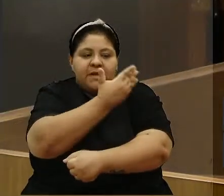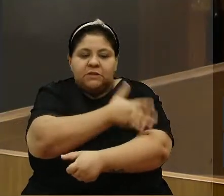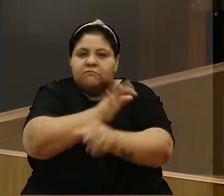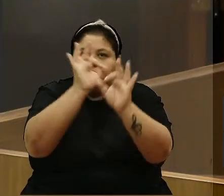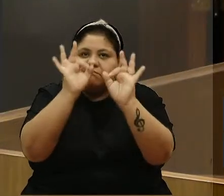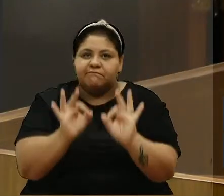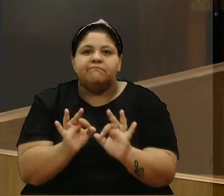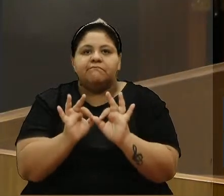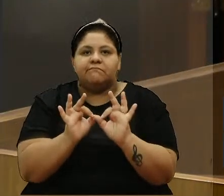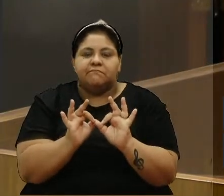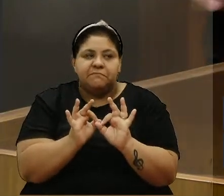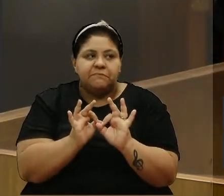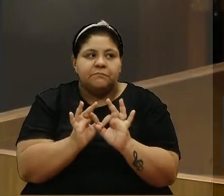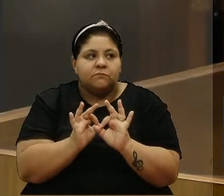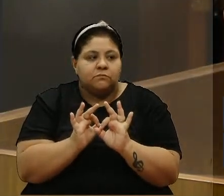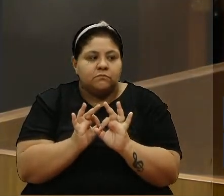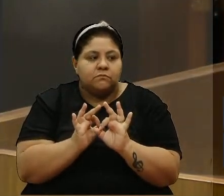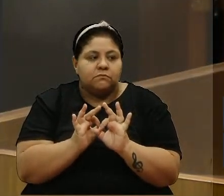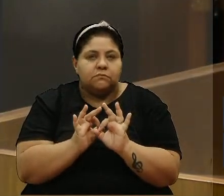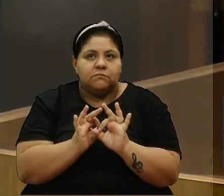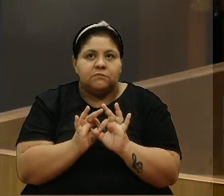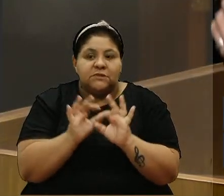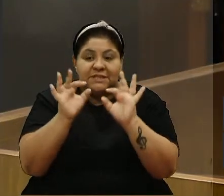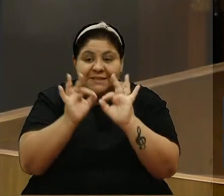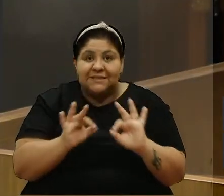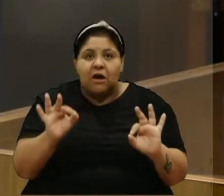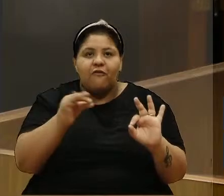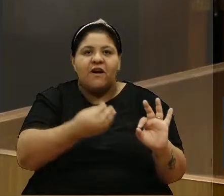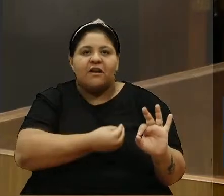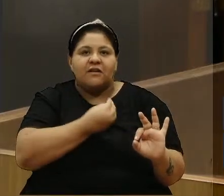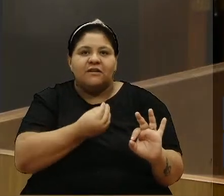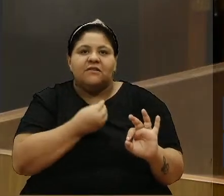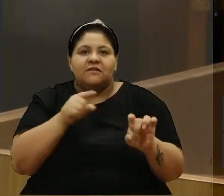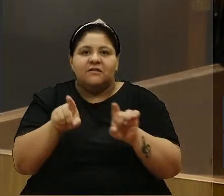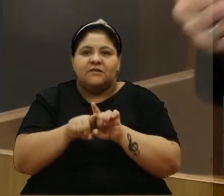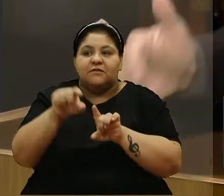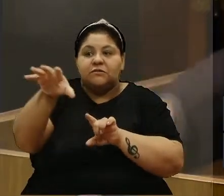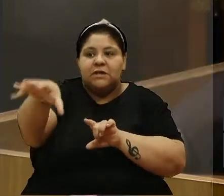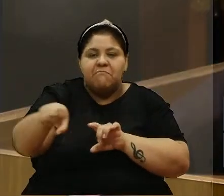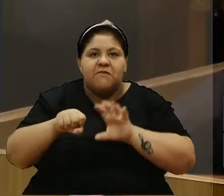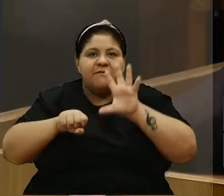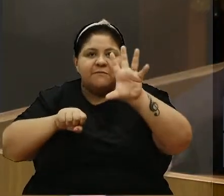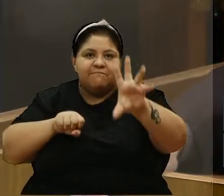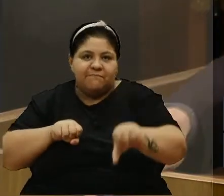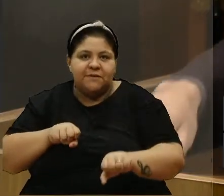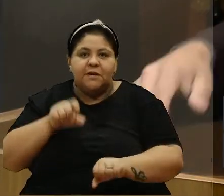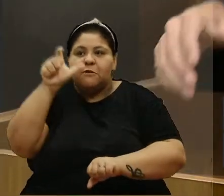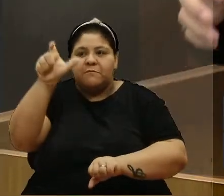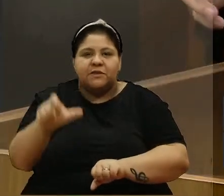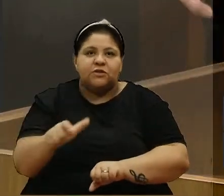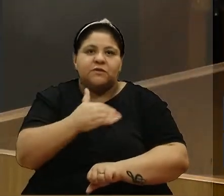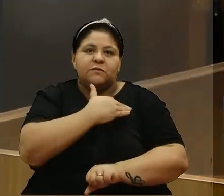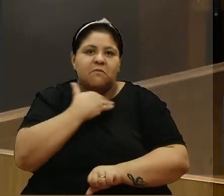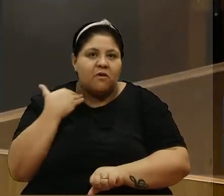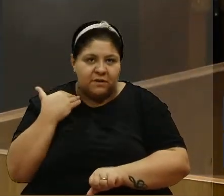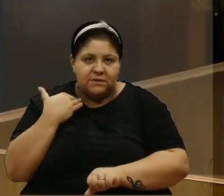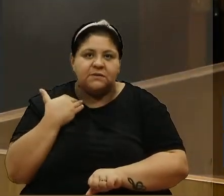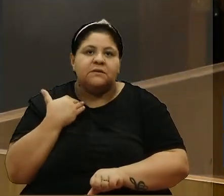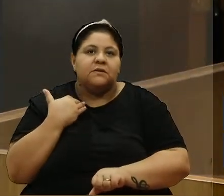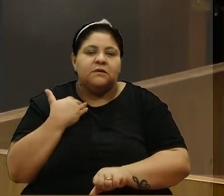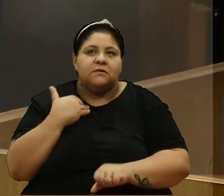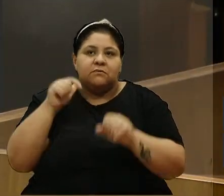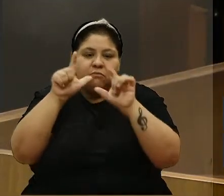eficientes, que salvaram vidas e também resgataram diversos corpos, onde que também fizeram toda a